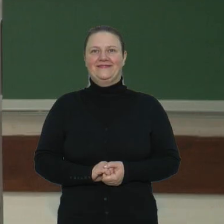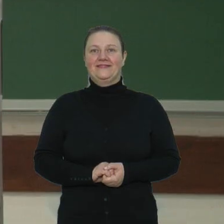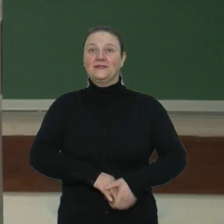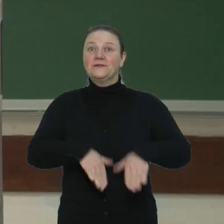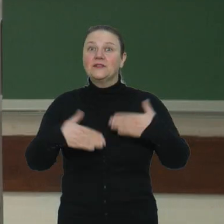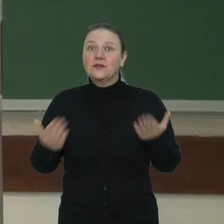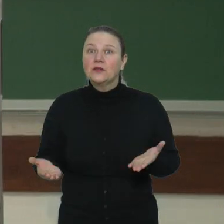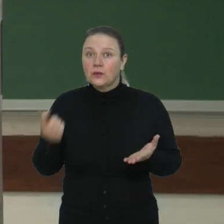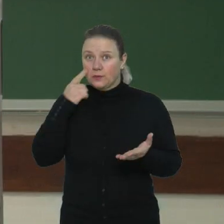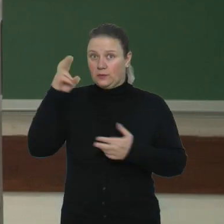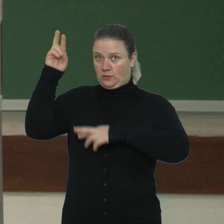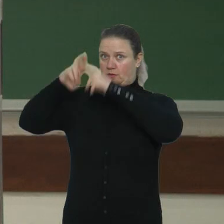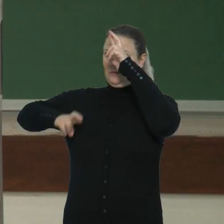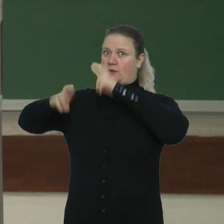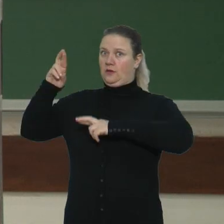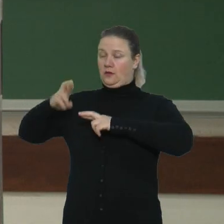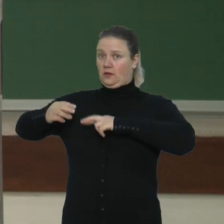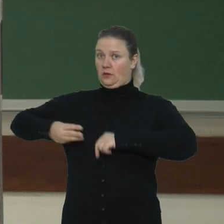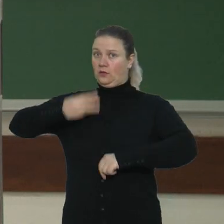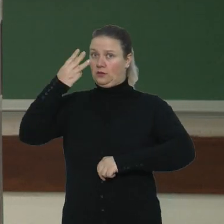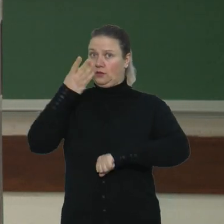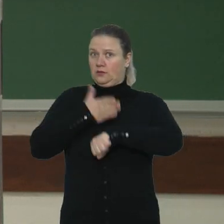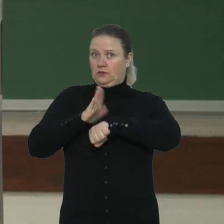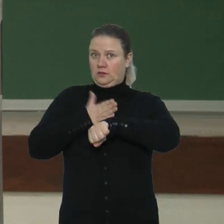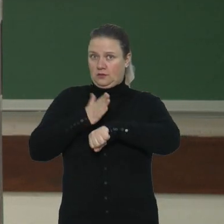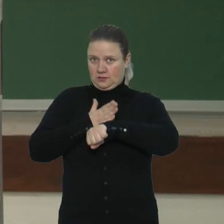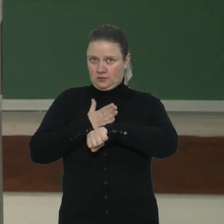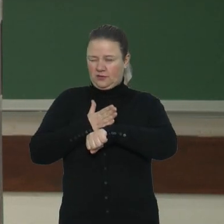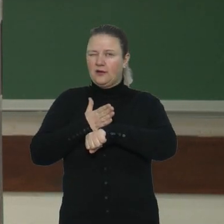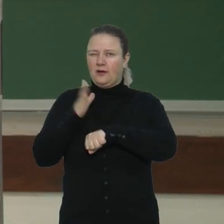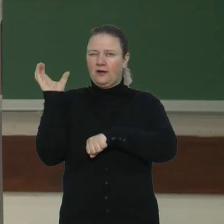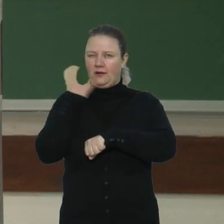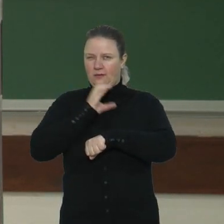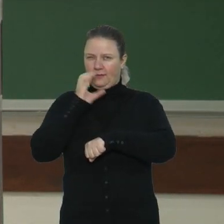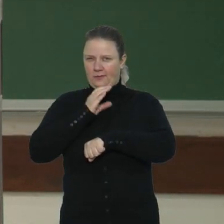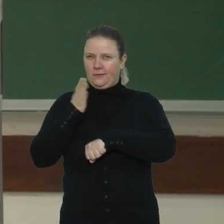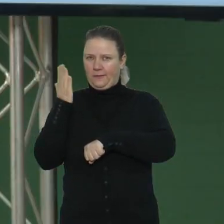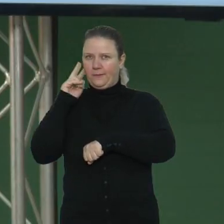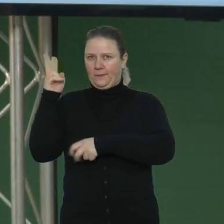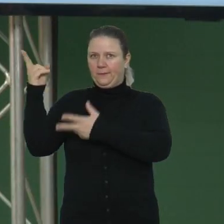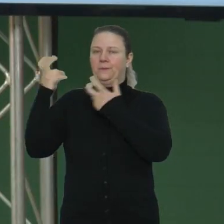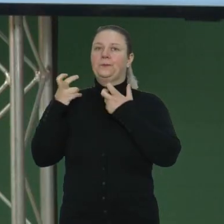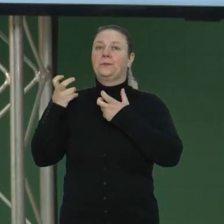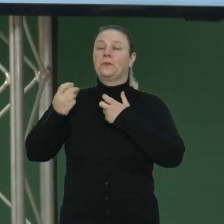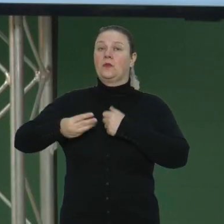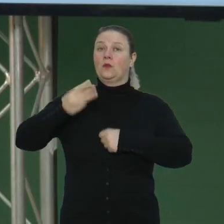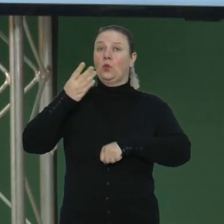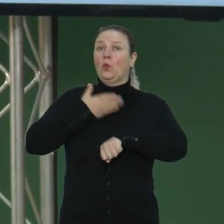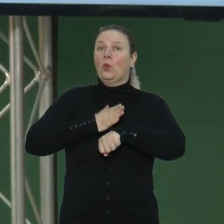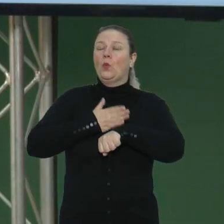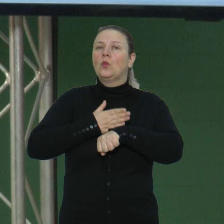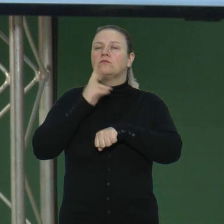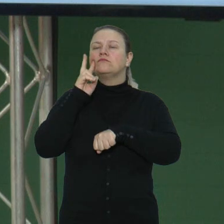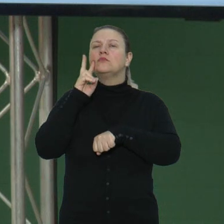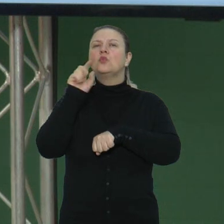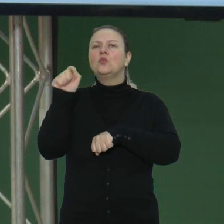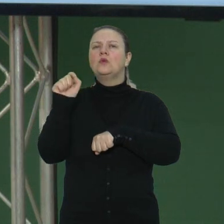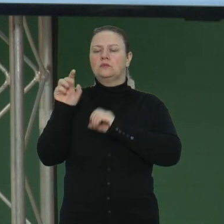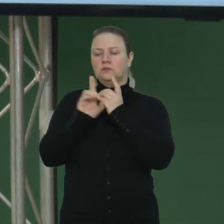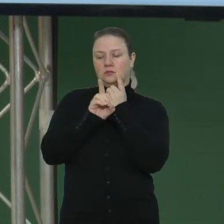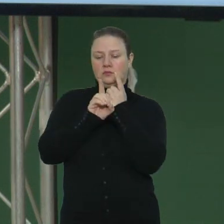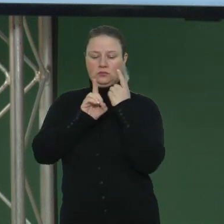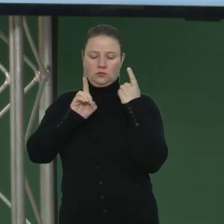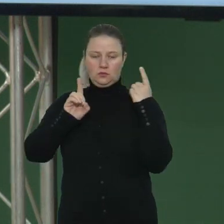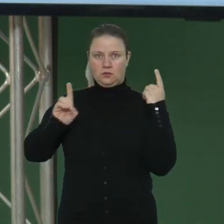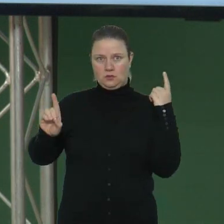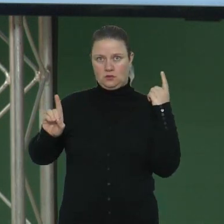Então, pessoal, vamos verificar como ficou o nosso terceiro exercício do quiz, ok? Então, nesse terceiro exercício, a gente vai verificar aqui a distância que